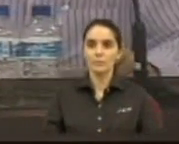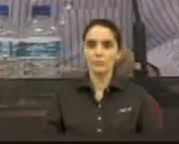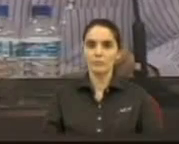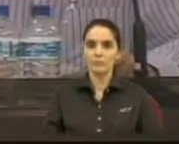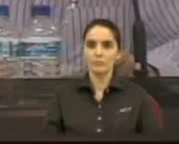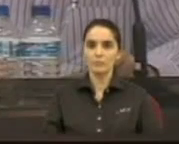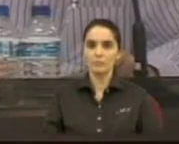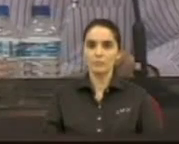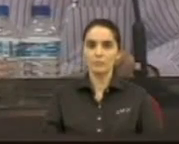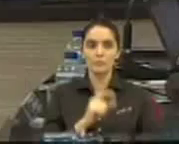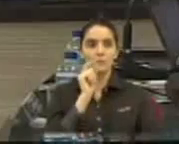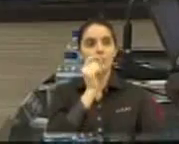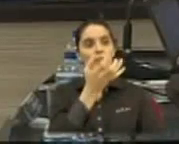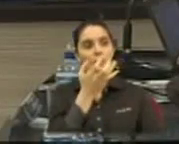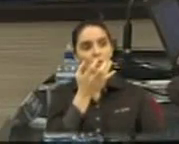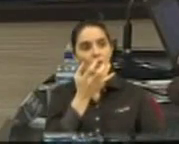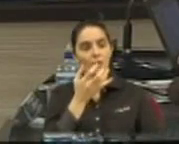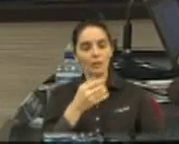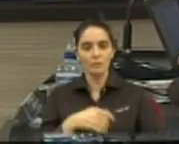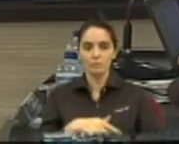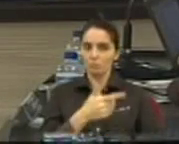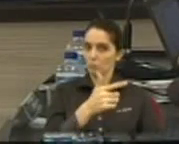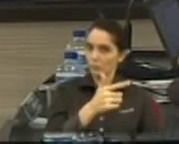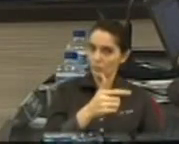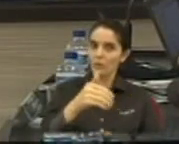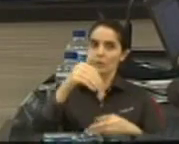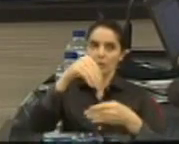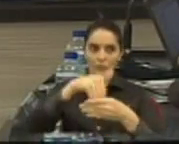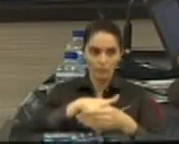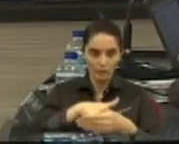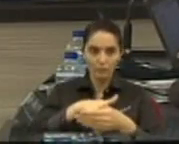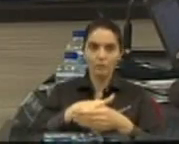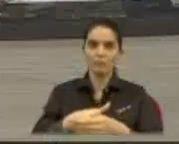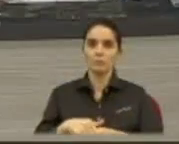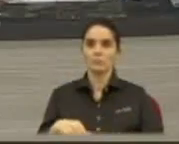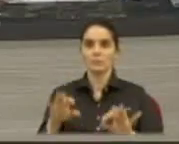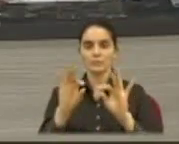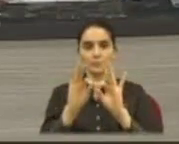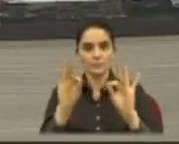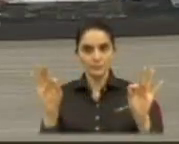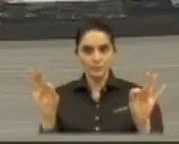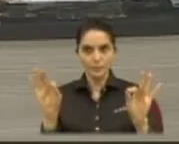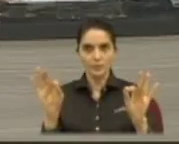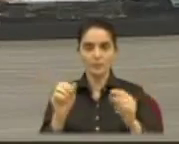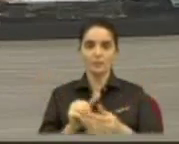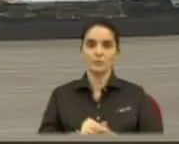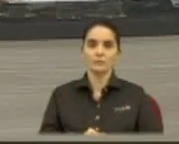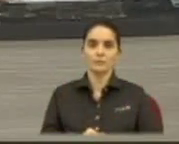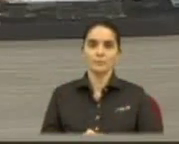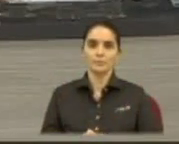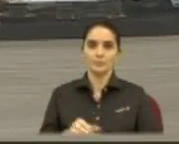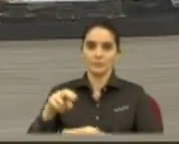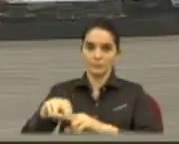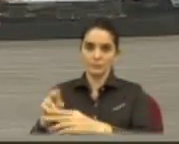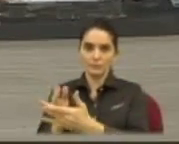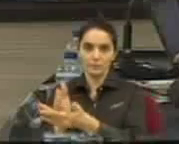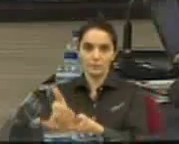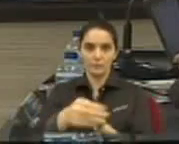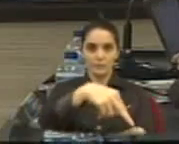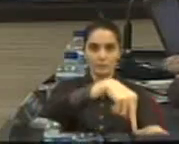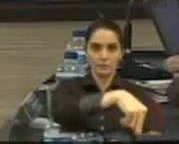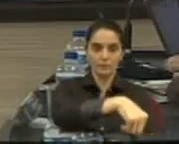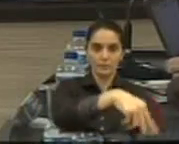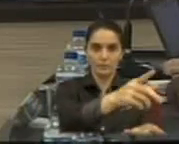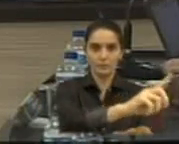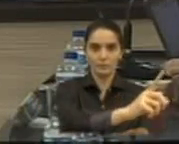Alguém deseja discutir o substitutivo? Não havendo, quem queira, vai à votação. E a votação é simbólica. Sentados